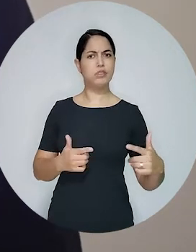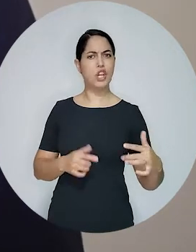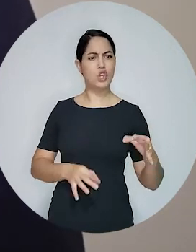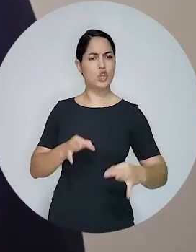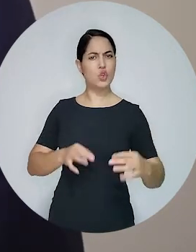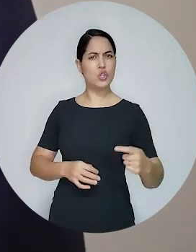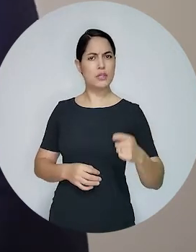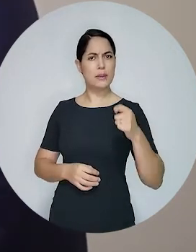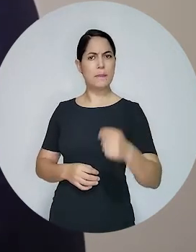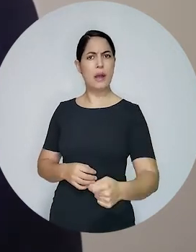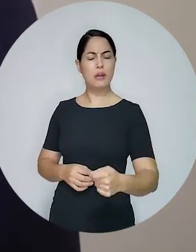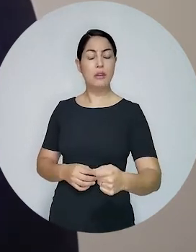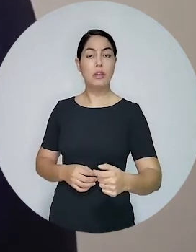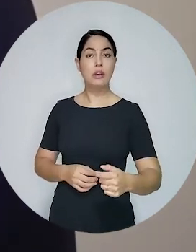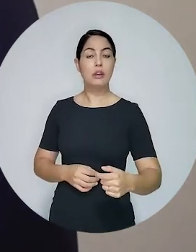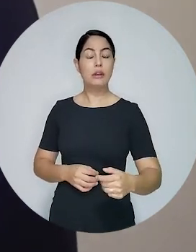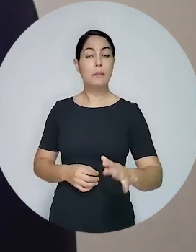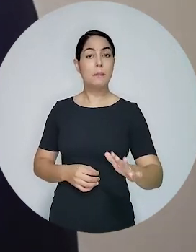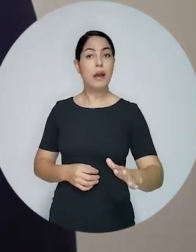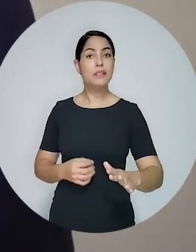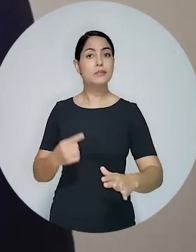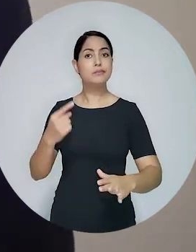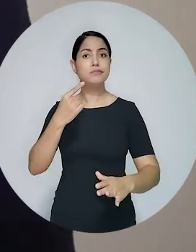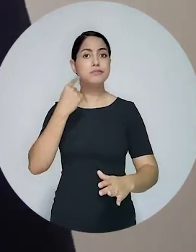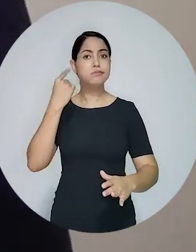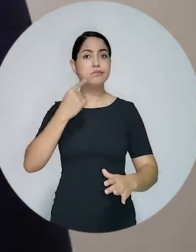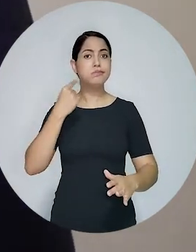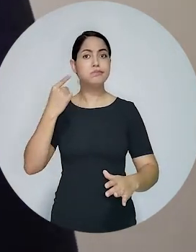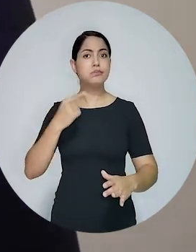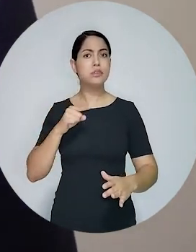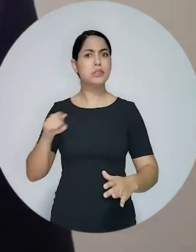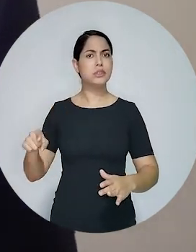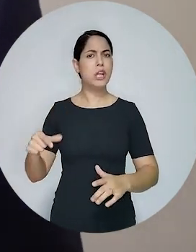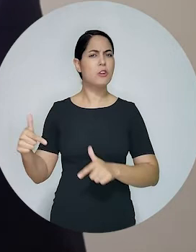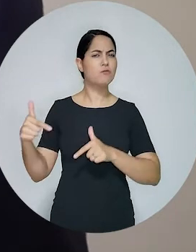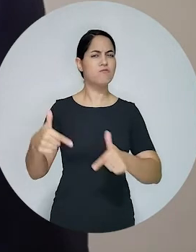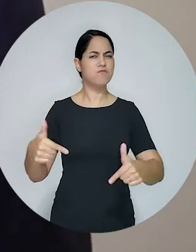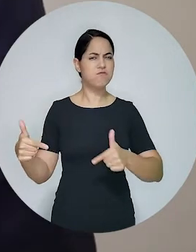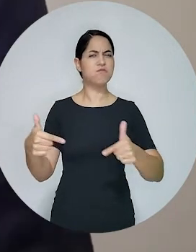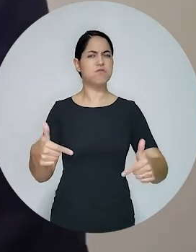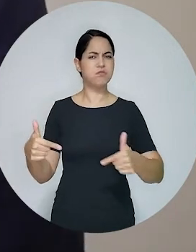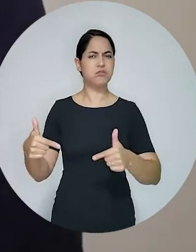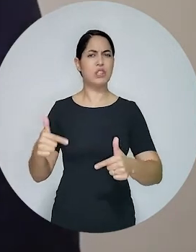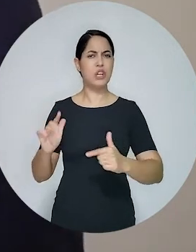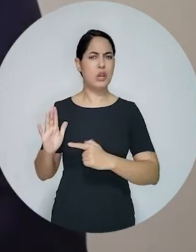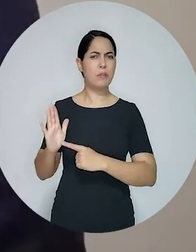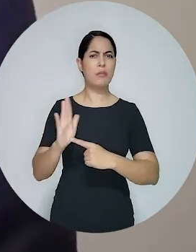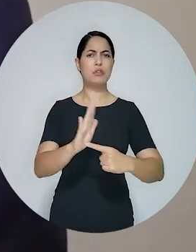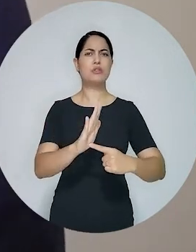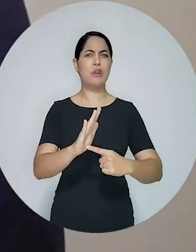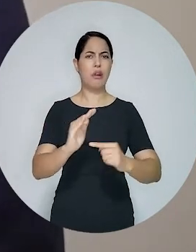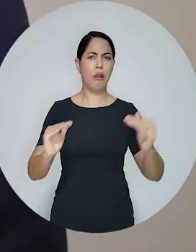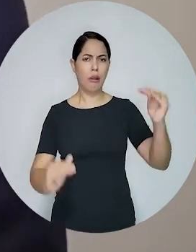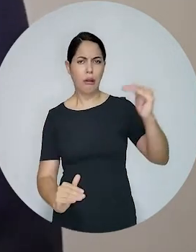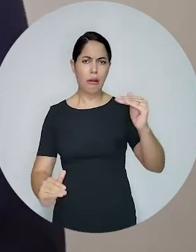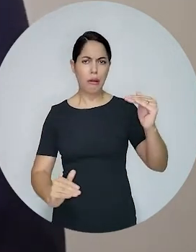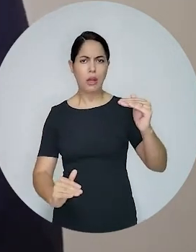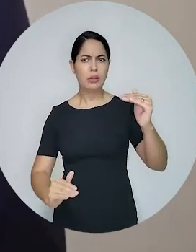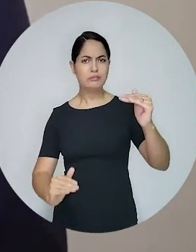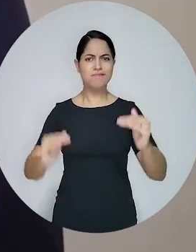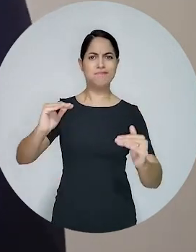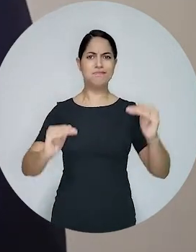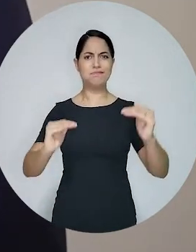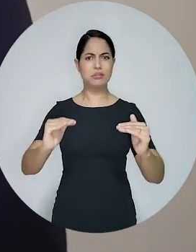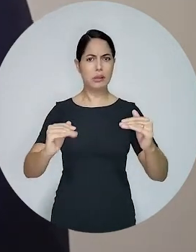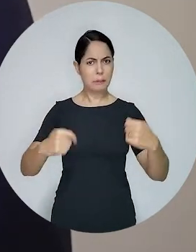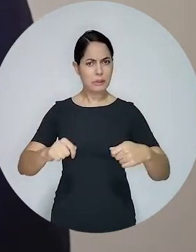em promover a pseudo-justiça e, por outro lado, advogados aguerridos mostrando que a paridade de